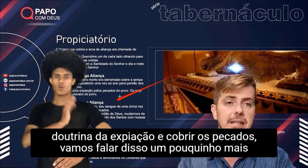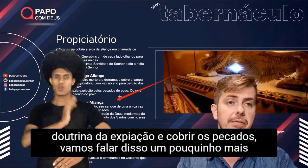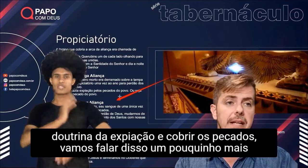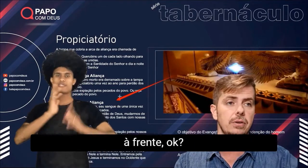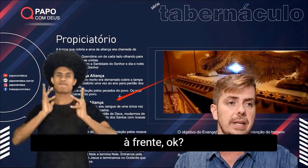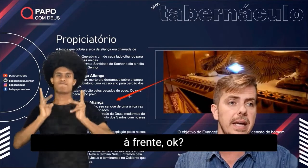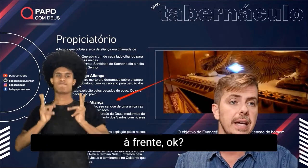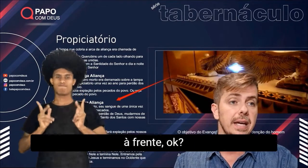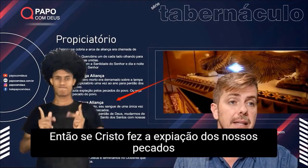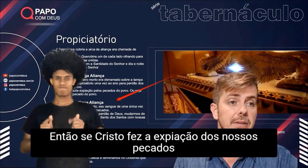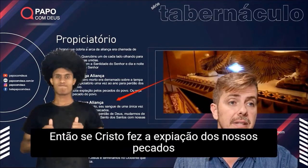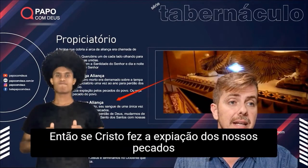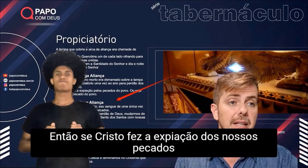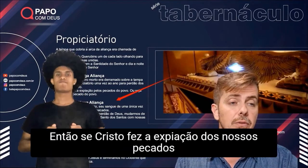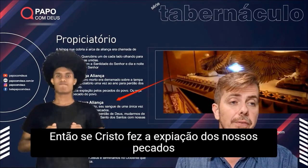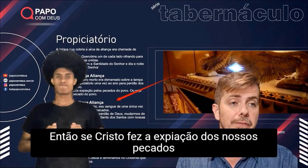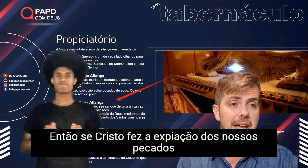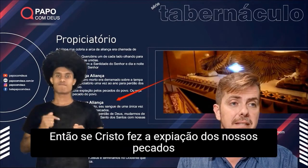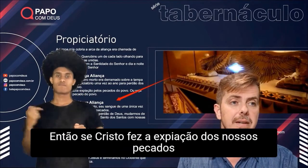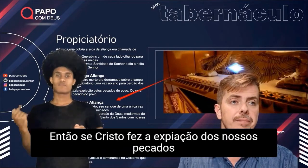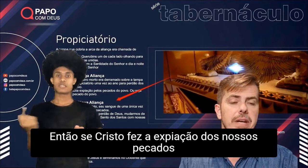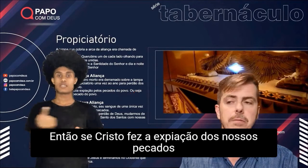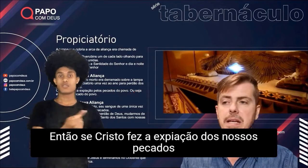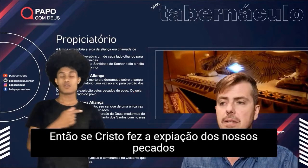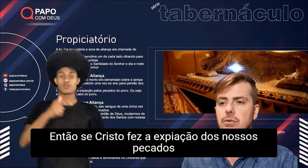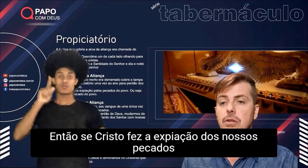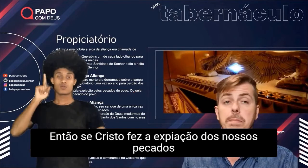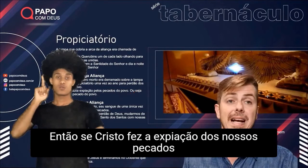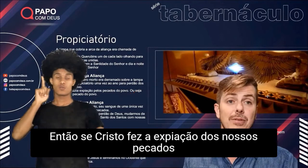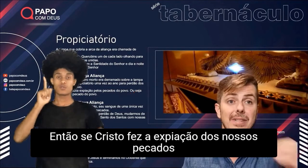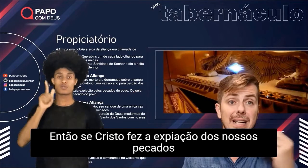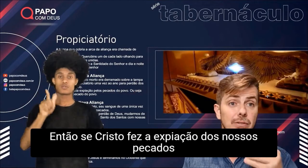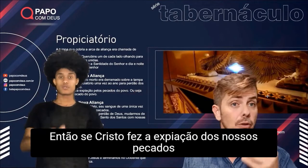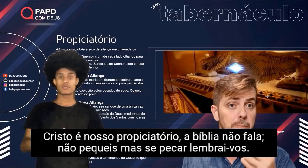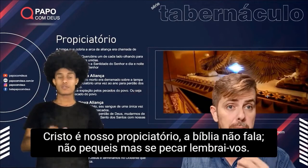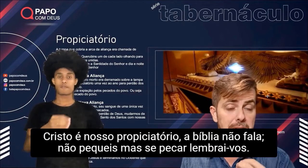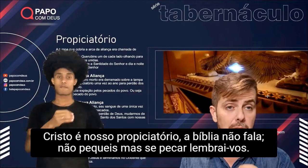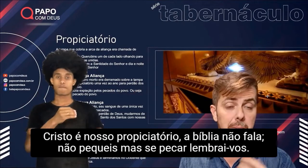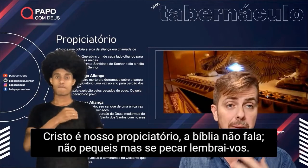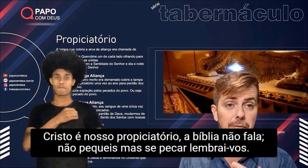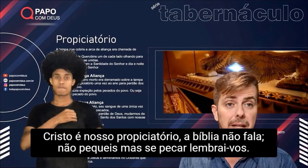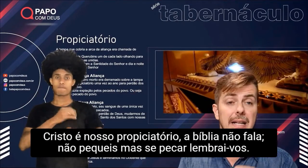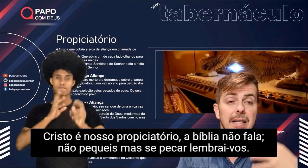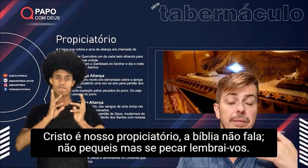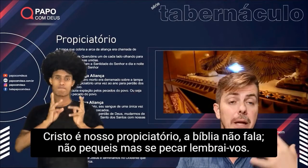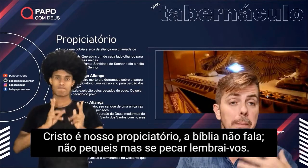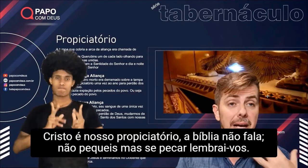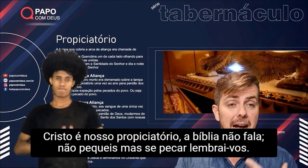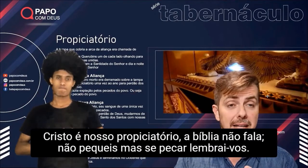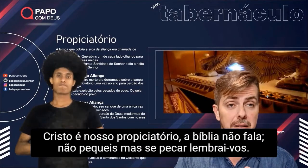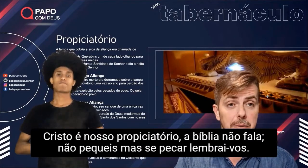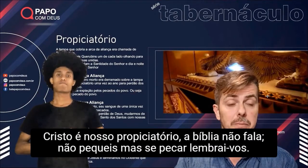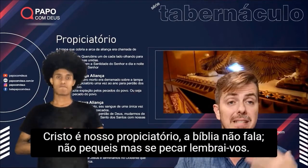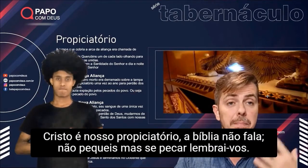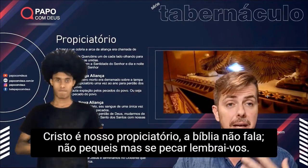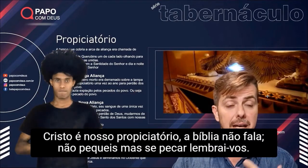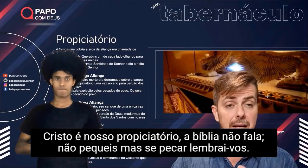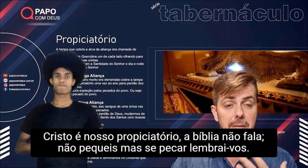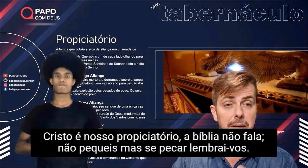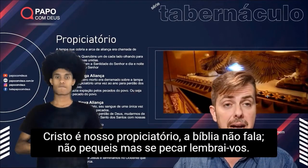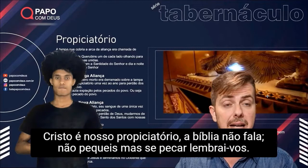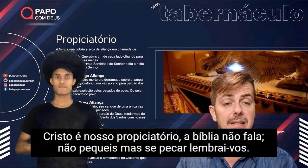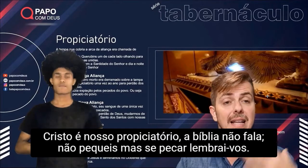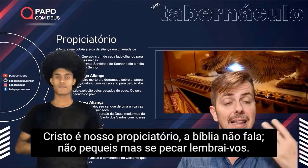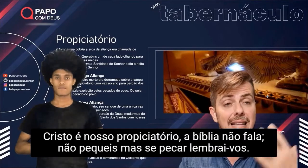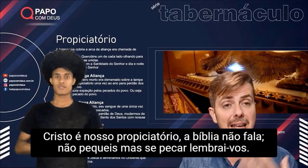pouquinho mais à frente, ok? Então, assim, Cristo fez a expiação dos nossos pecados. Cristo é o nosso propiciatório. A Bíblia não fala, não pecais, irmãos, mas